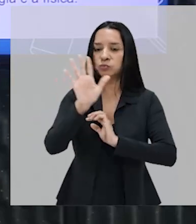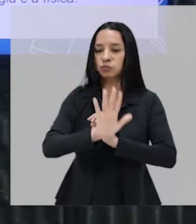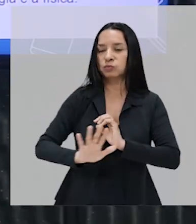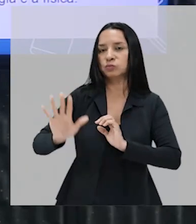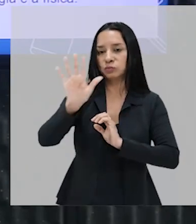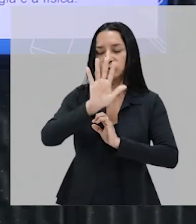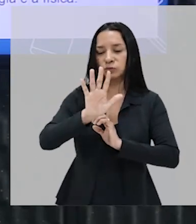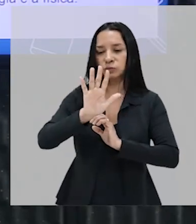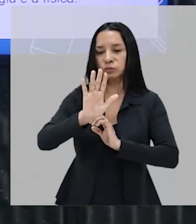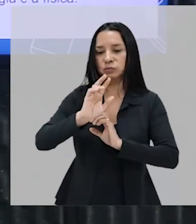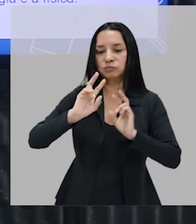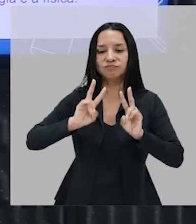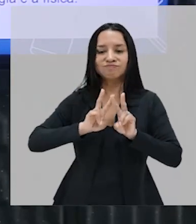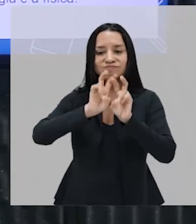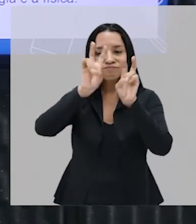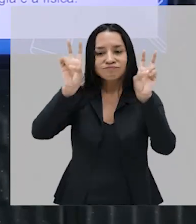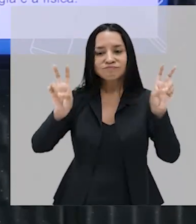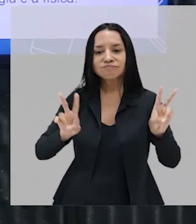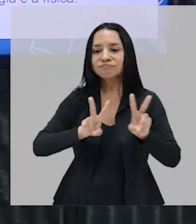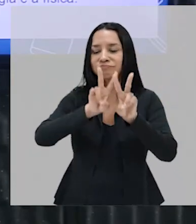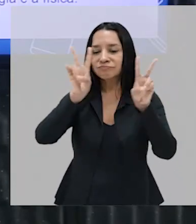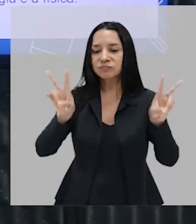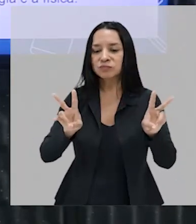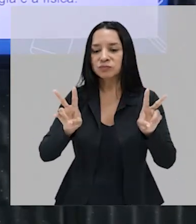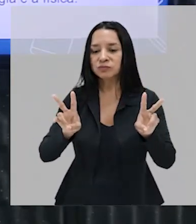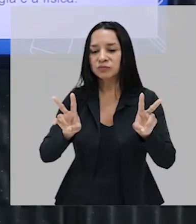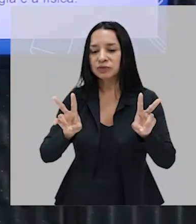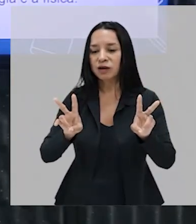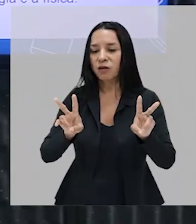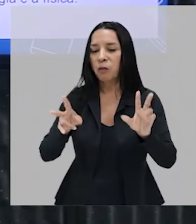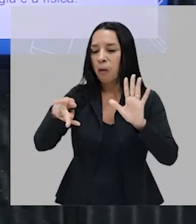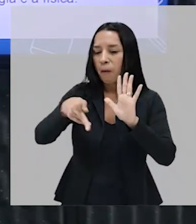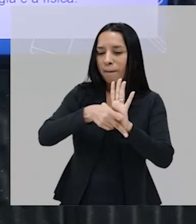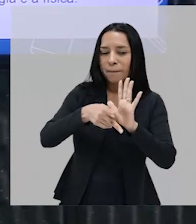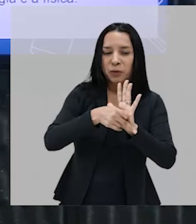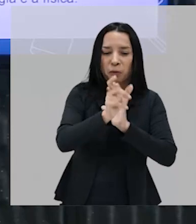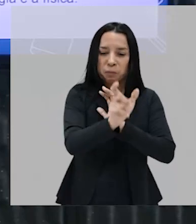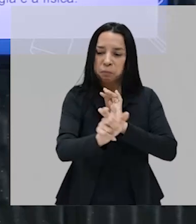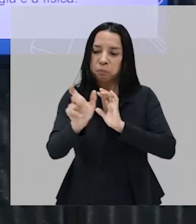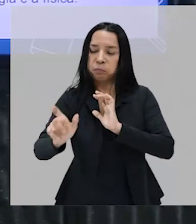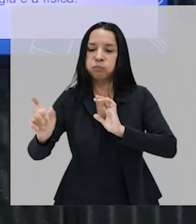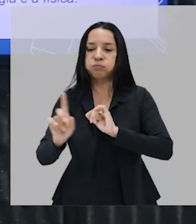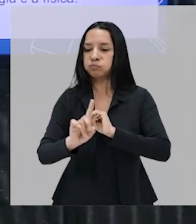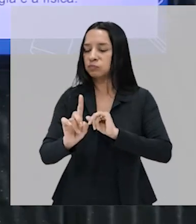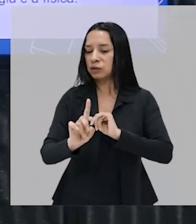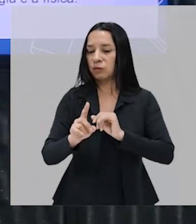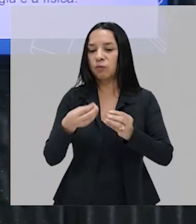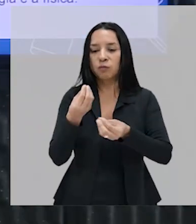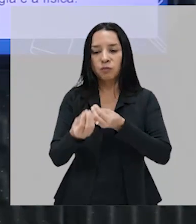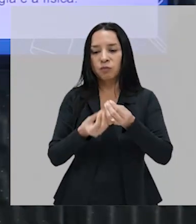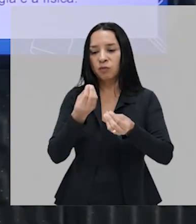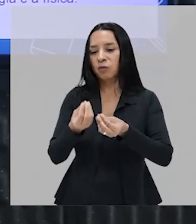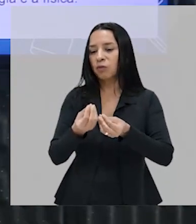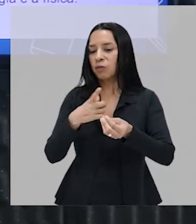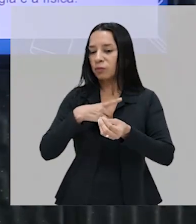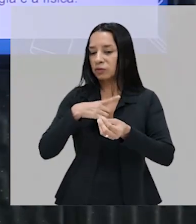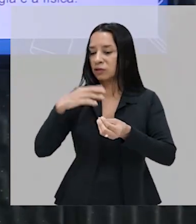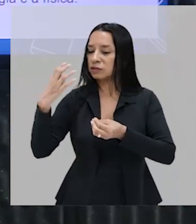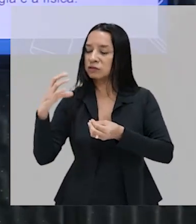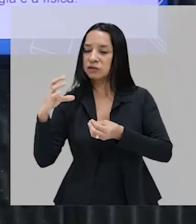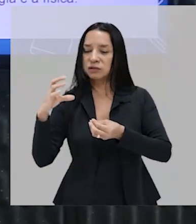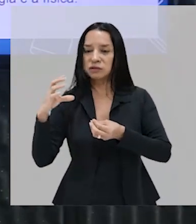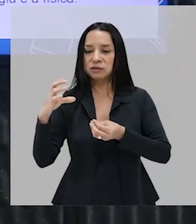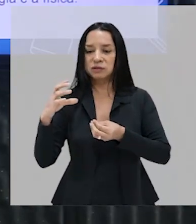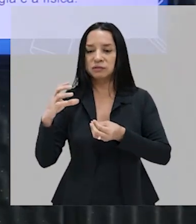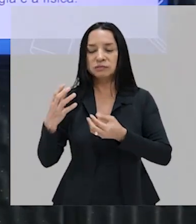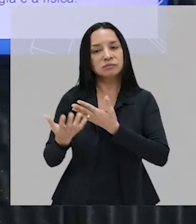não é isso? E não de particularidade e singularidade de objetos de estudo, como tem a ciência. Portanto, aqui nós